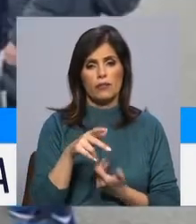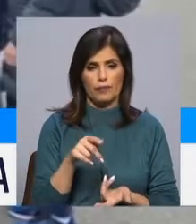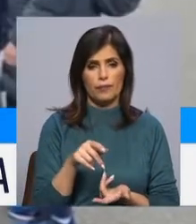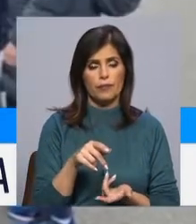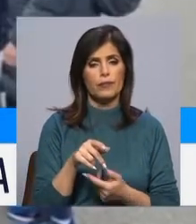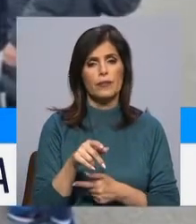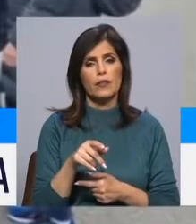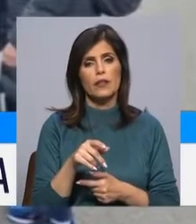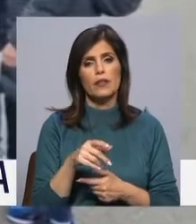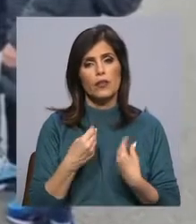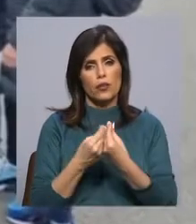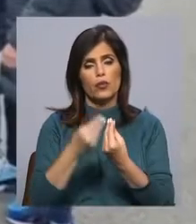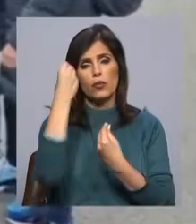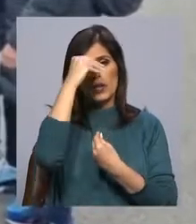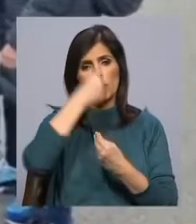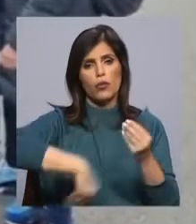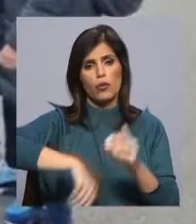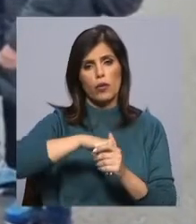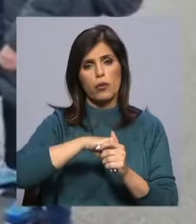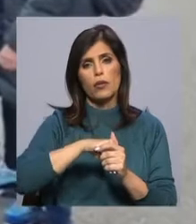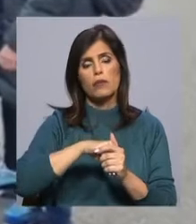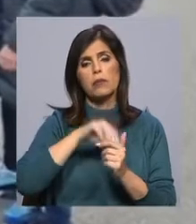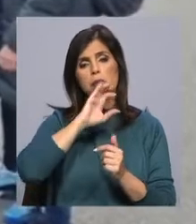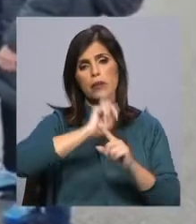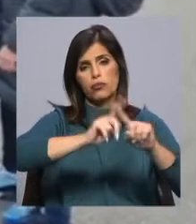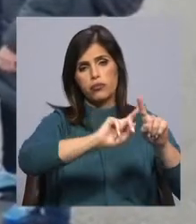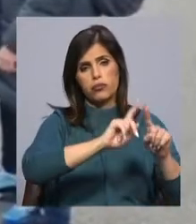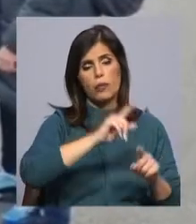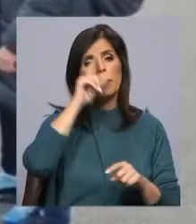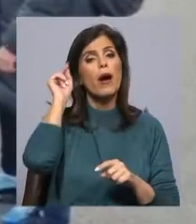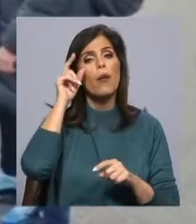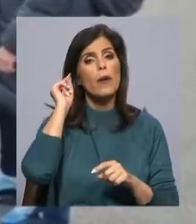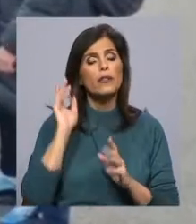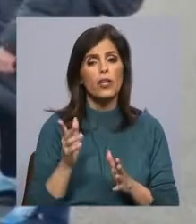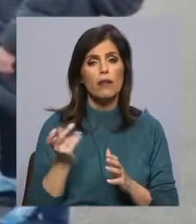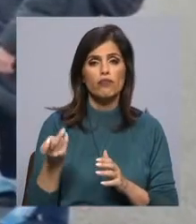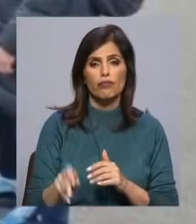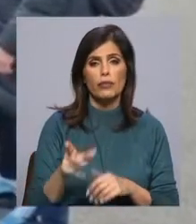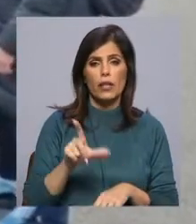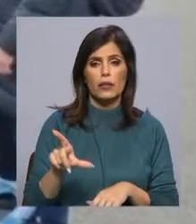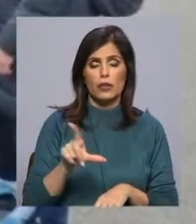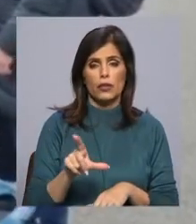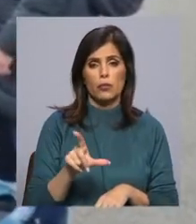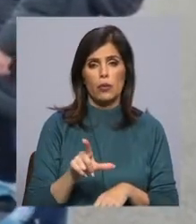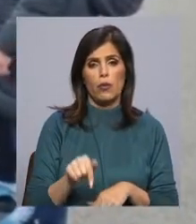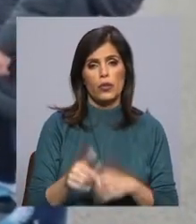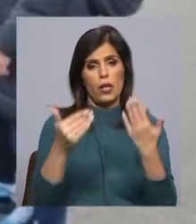viajou com treinadores e os jogadores de outras nacionalidades para a roménia deverá chegar a Lisboa esta